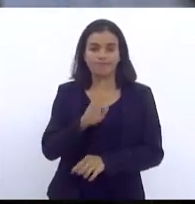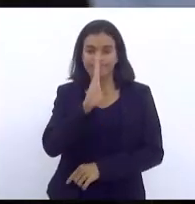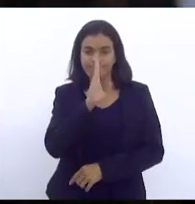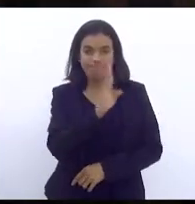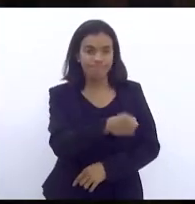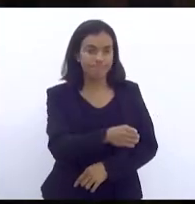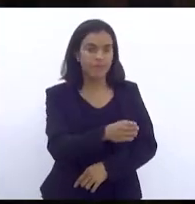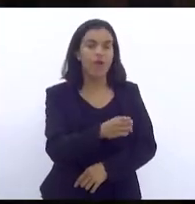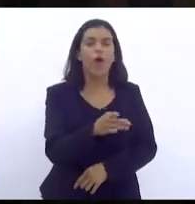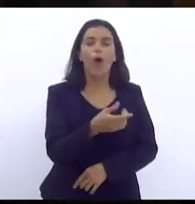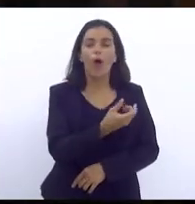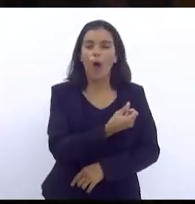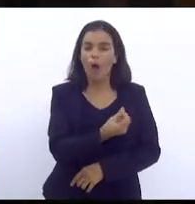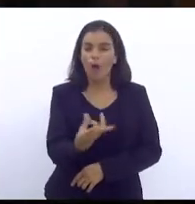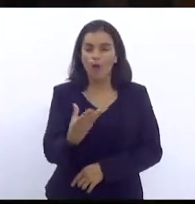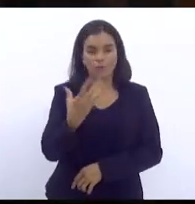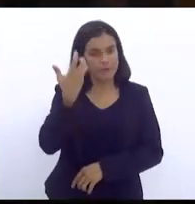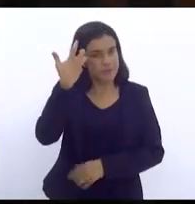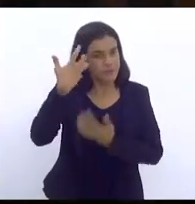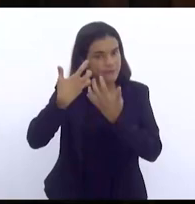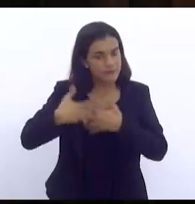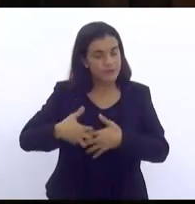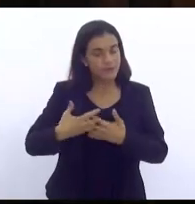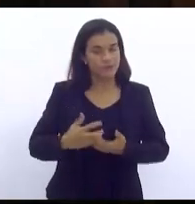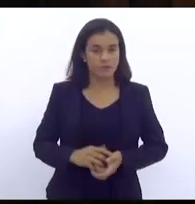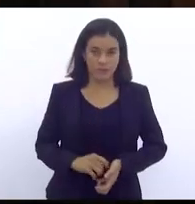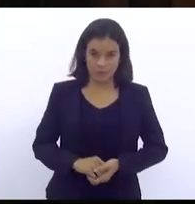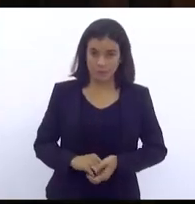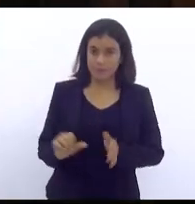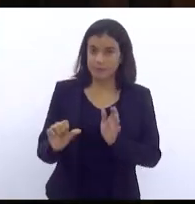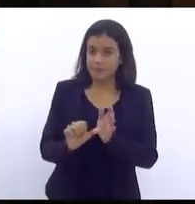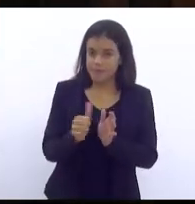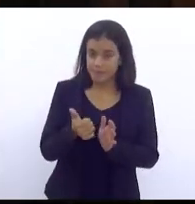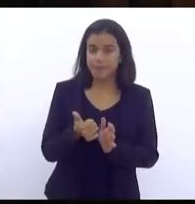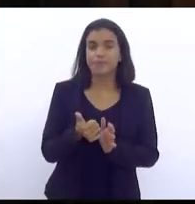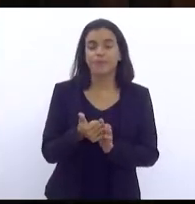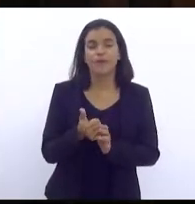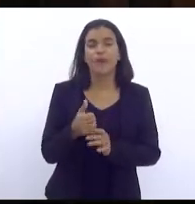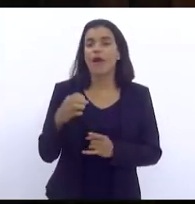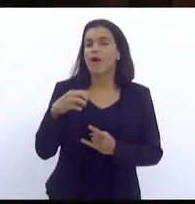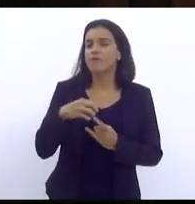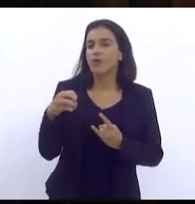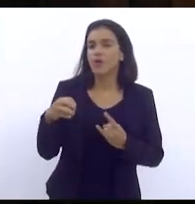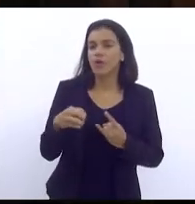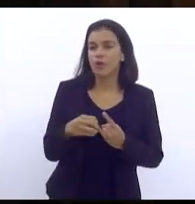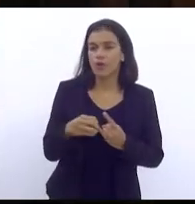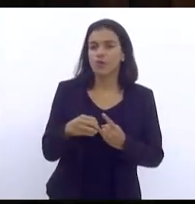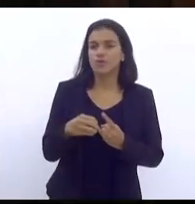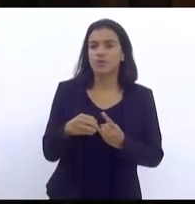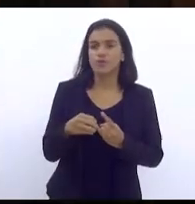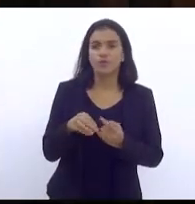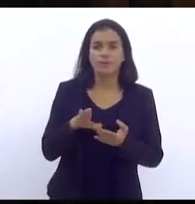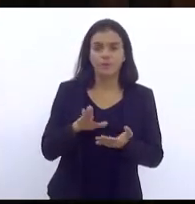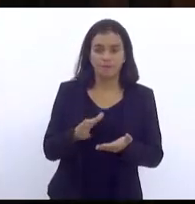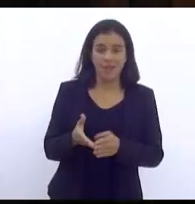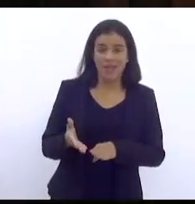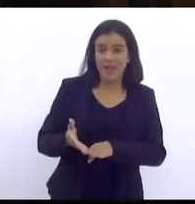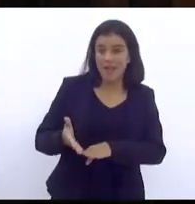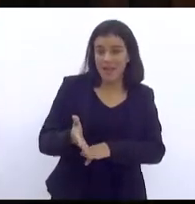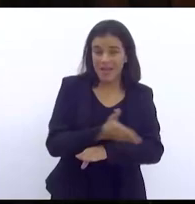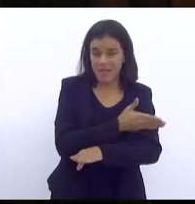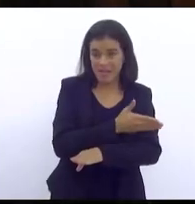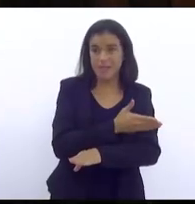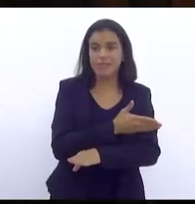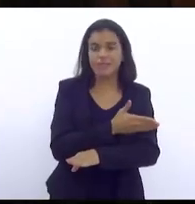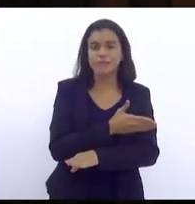reflexões primeiro que a Fiocruz lançou antes do processo